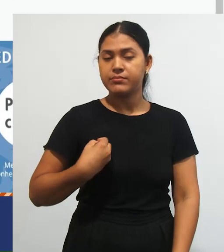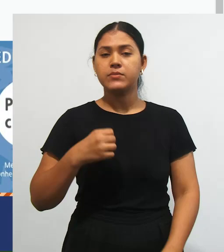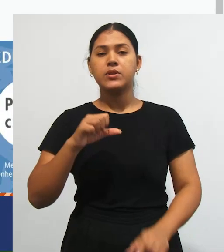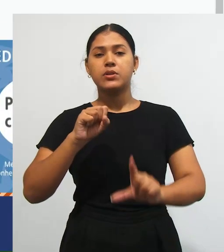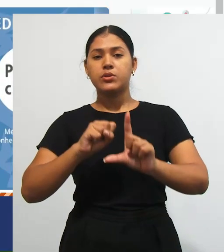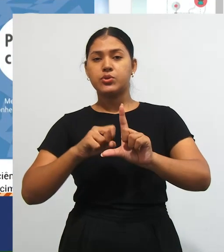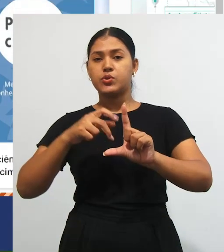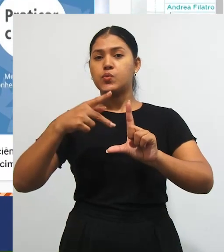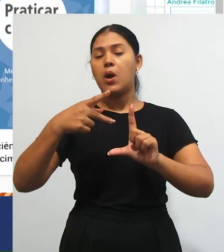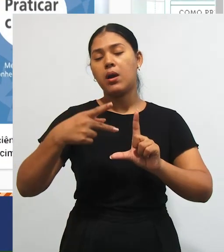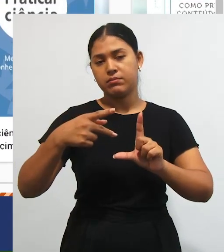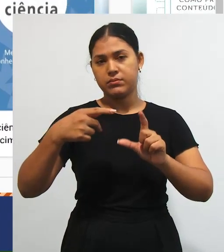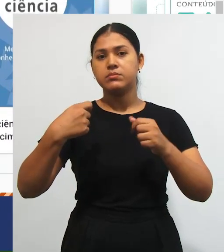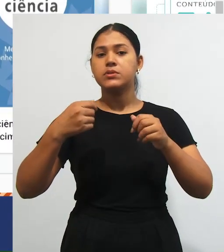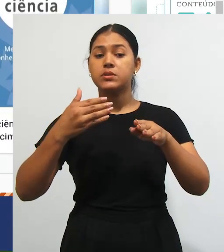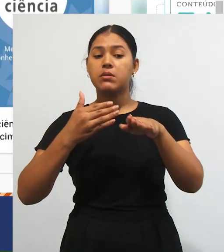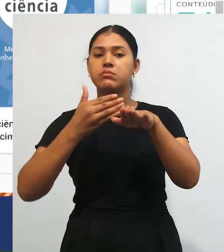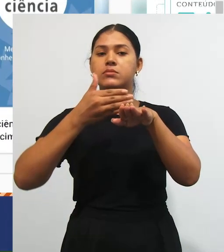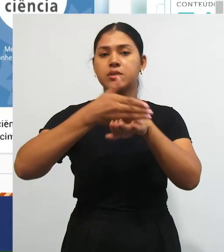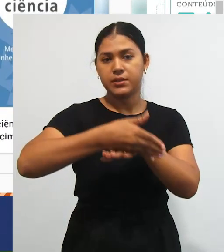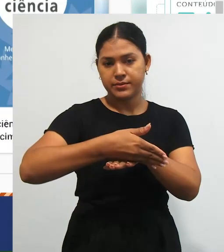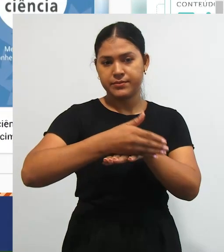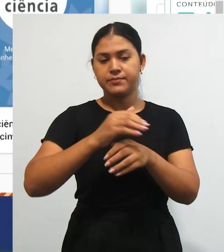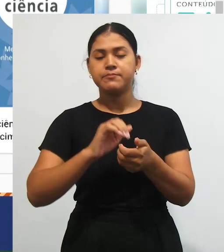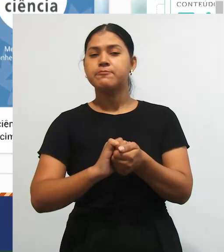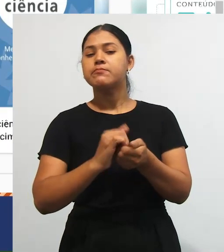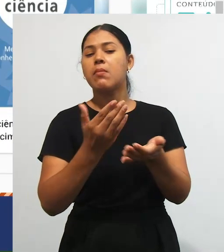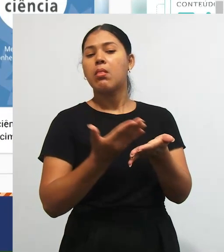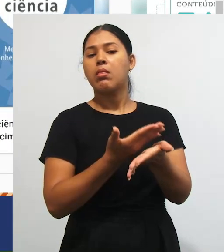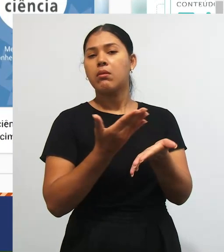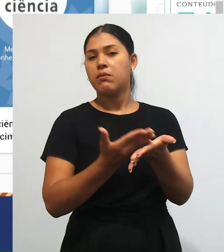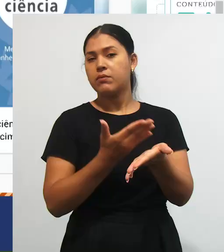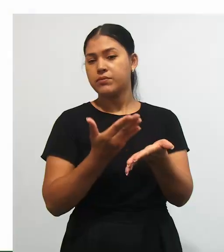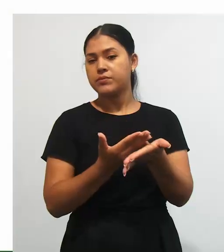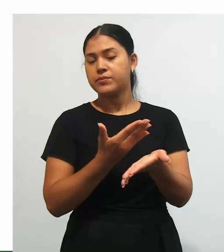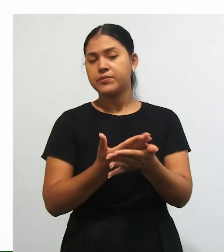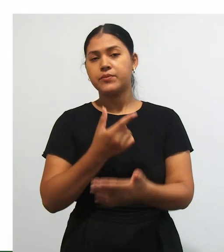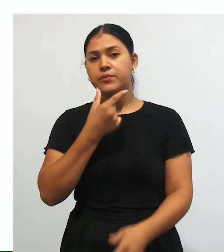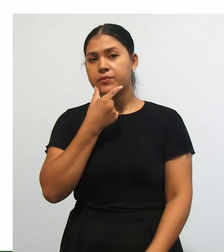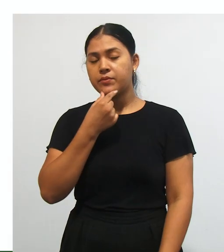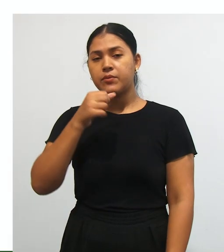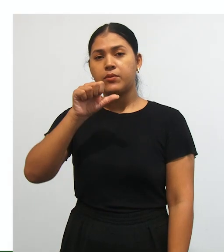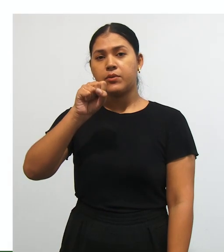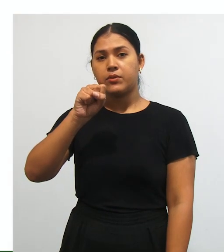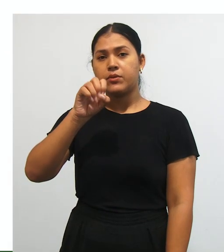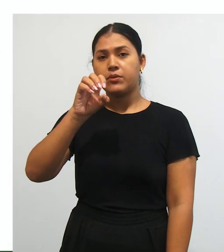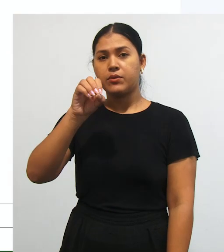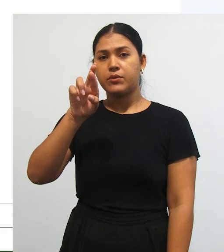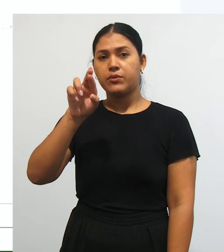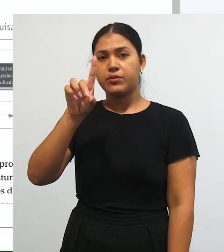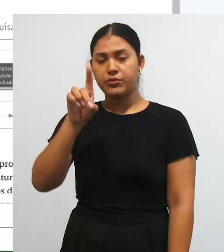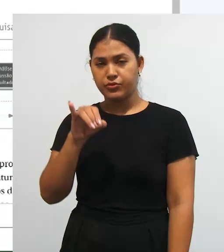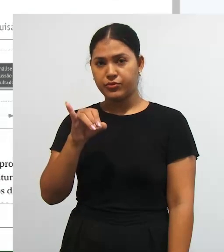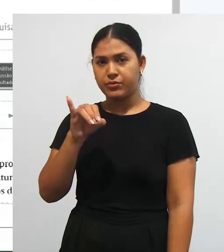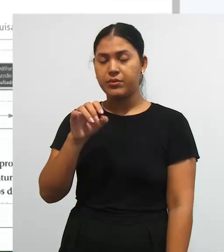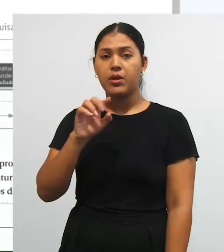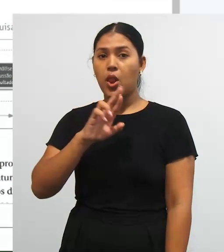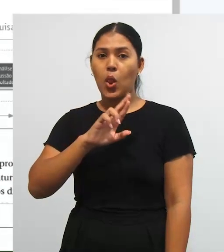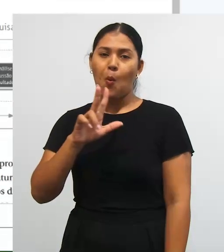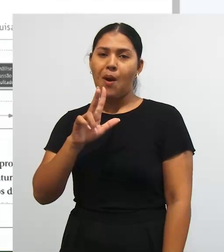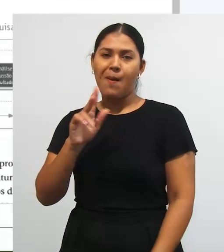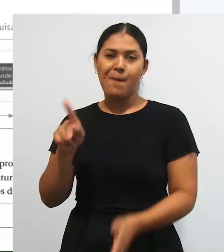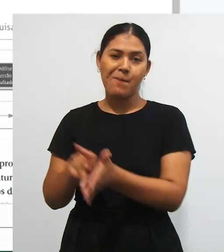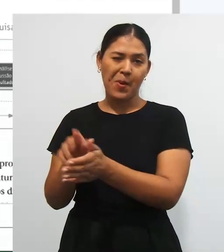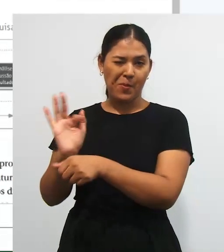acessar, ele não vai aparecer. Então, esse daqui é o livrinho do Zord. Não é o Megazord, mas é